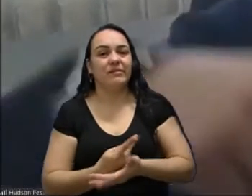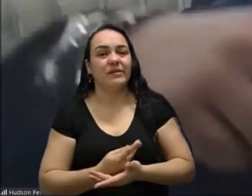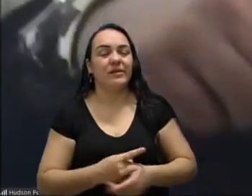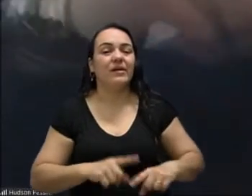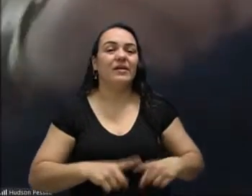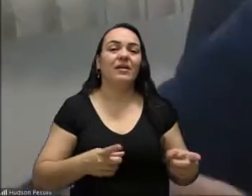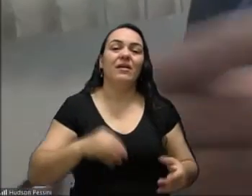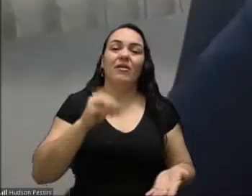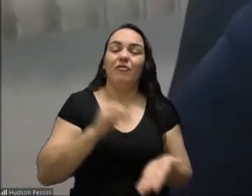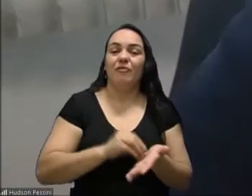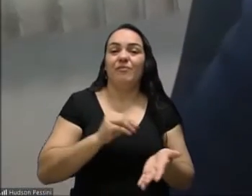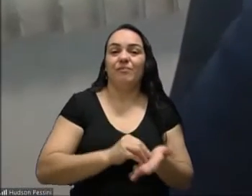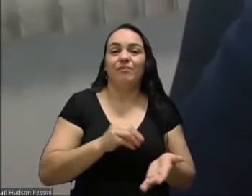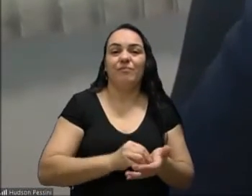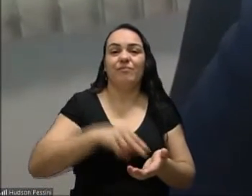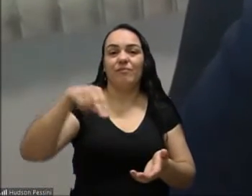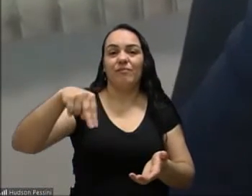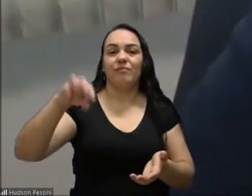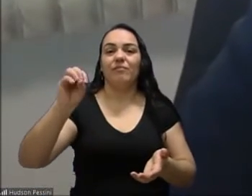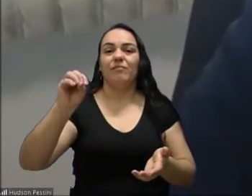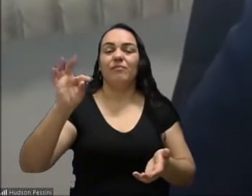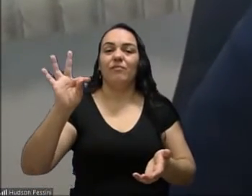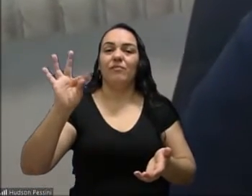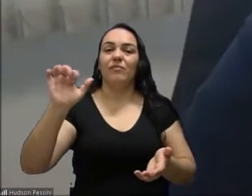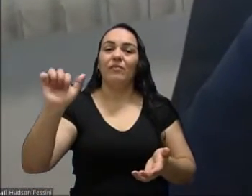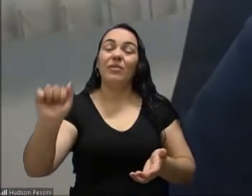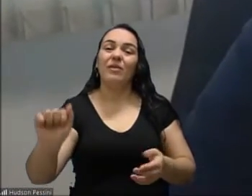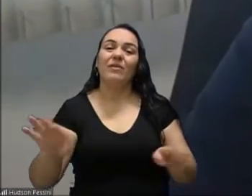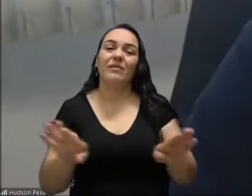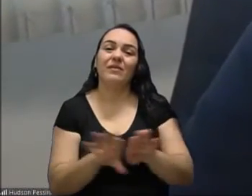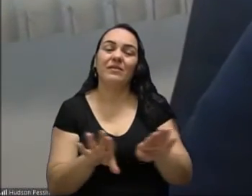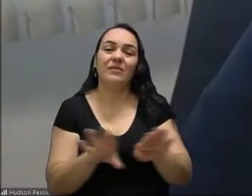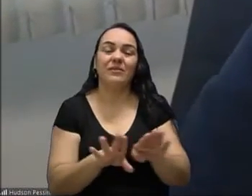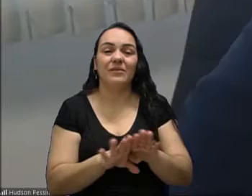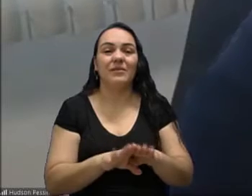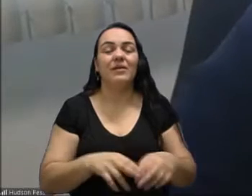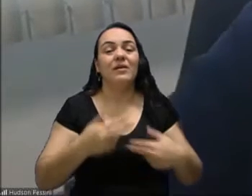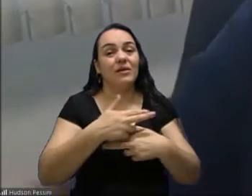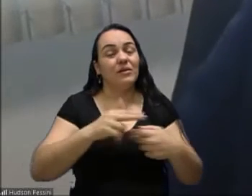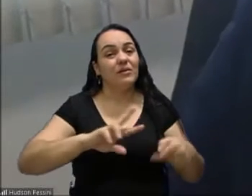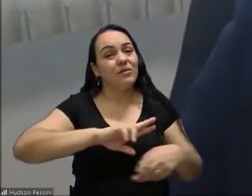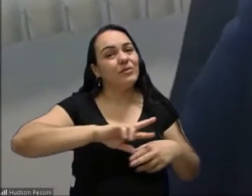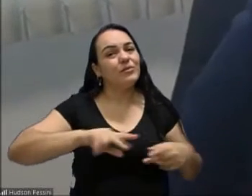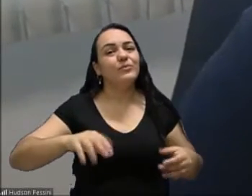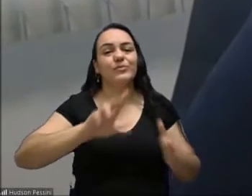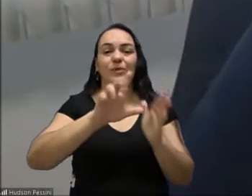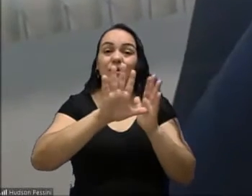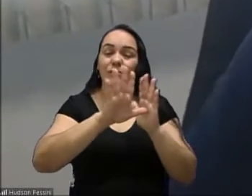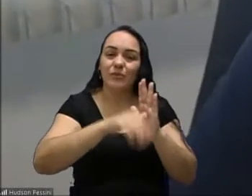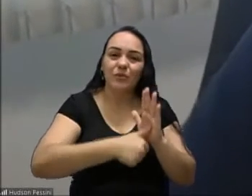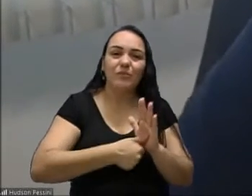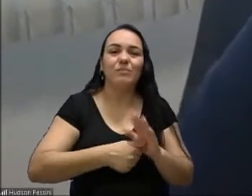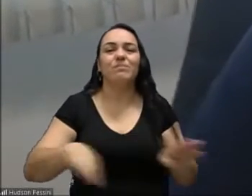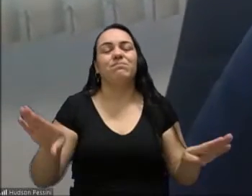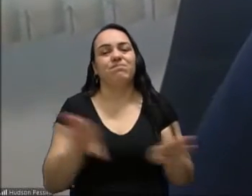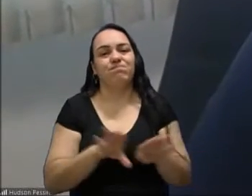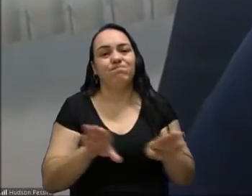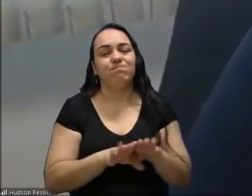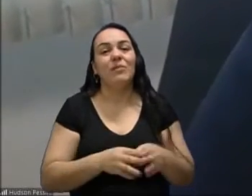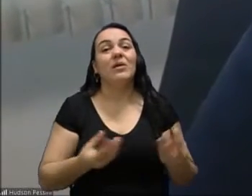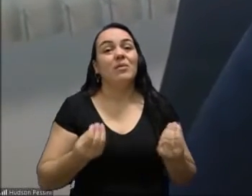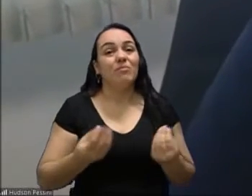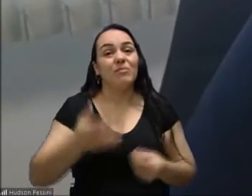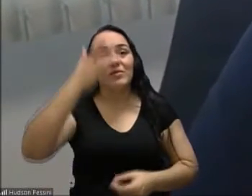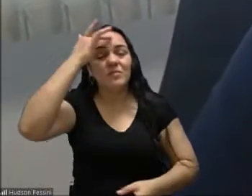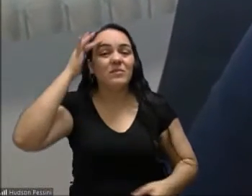nota e também já foi pego muito desvio, coisas que foram provenientes de furto e muitas pessoas já foram